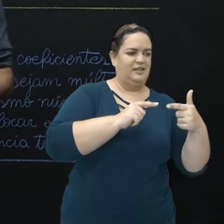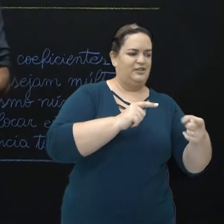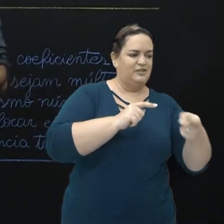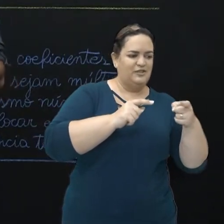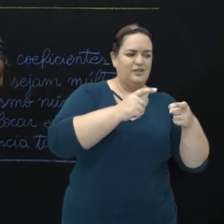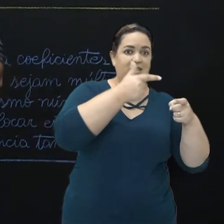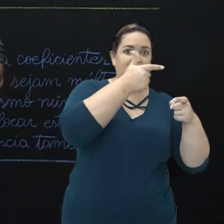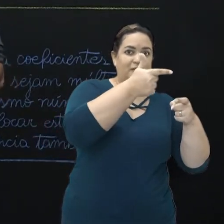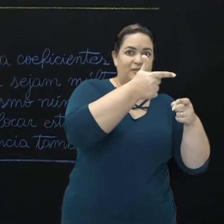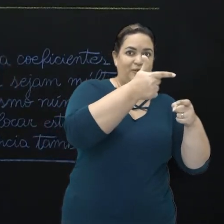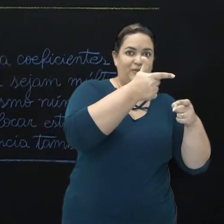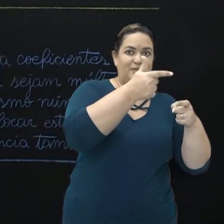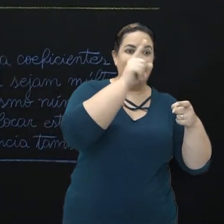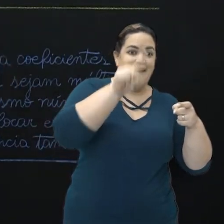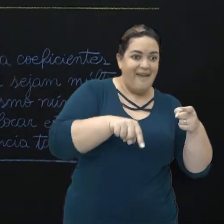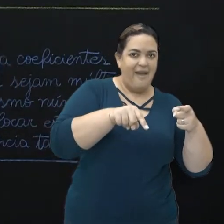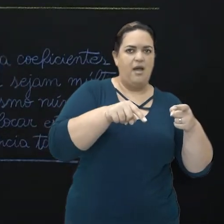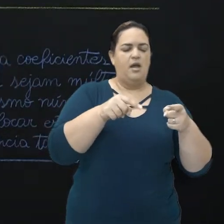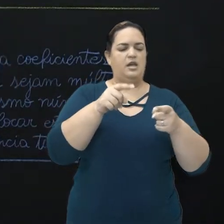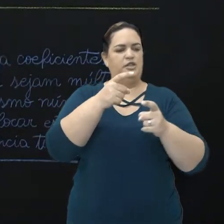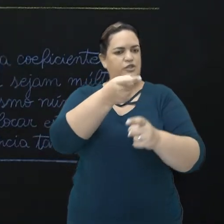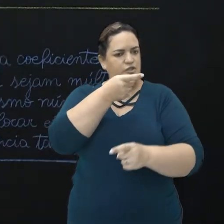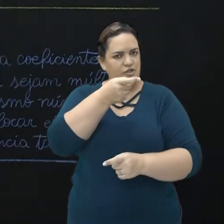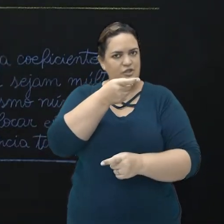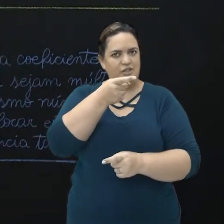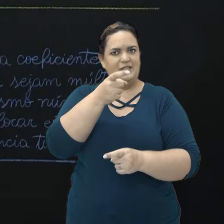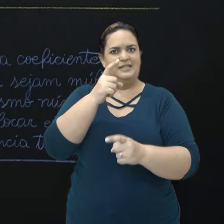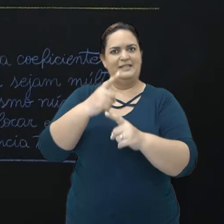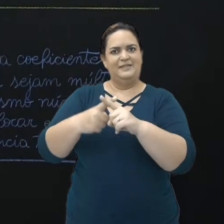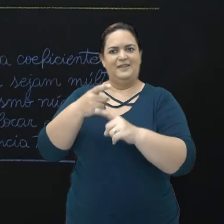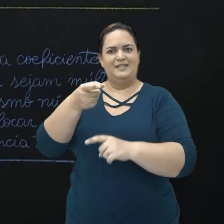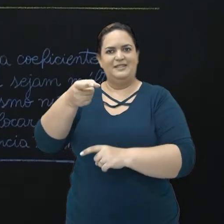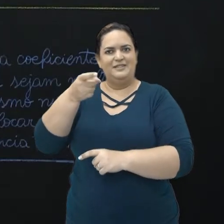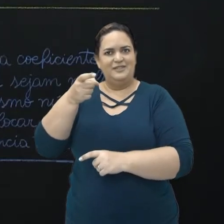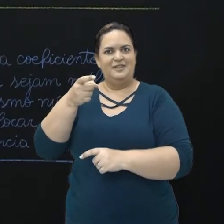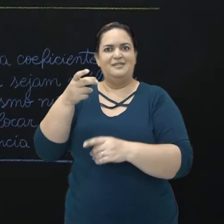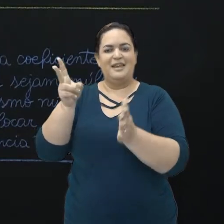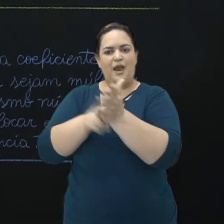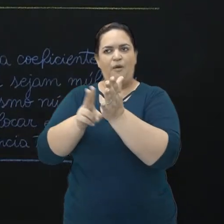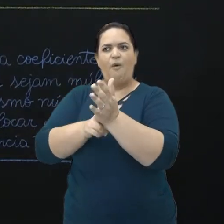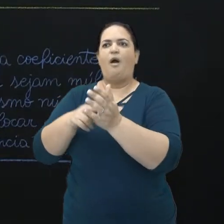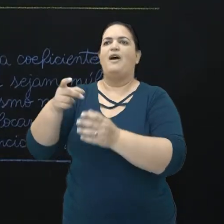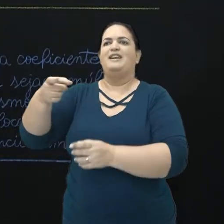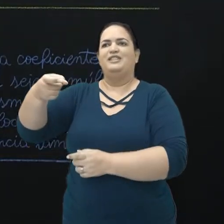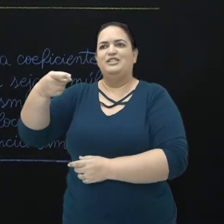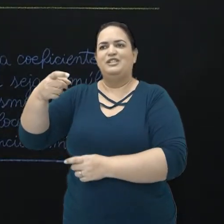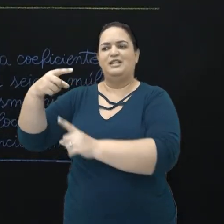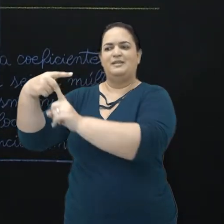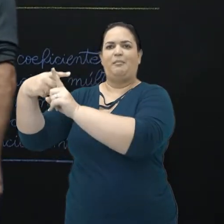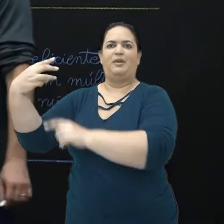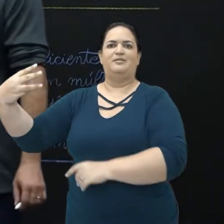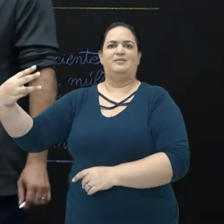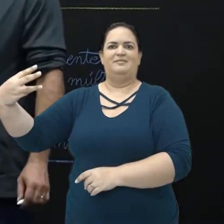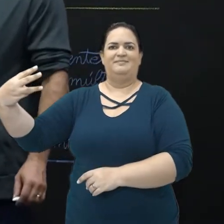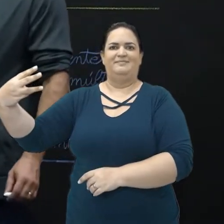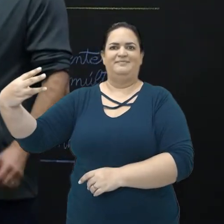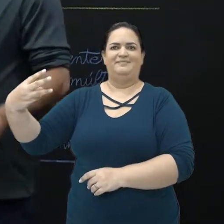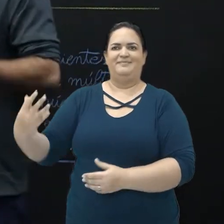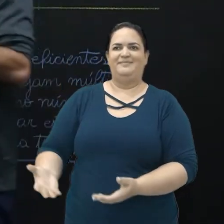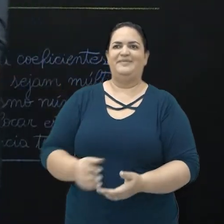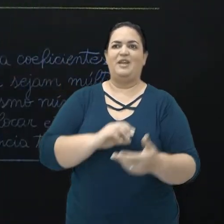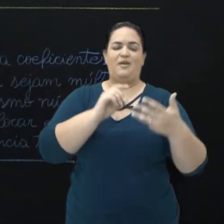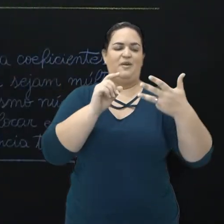mais 3. Perfeito? No nosso próximo exemplo, reparem, eu tenho 2AB menos